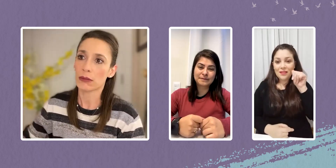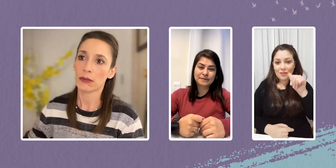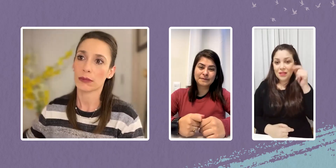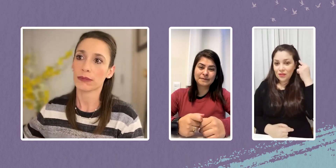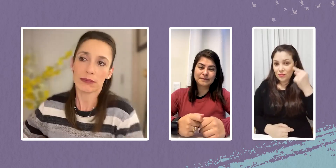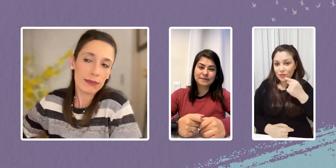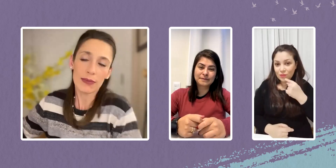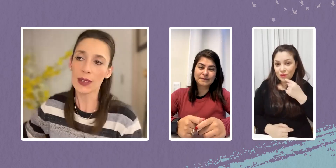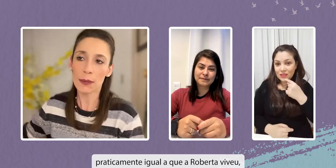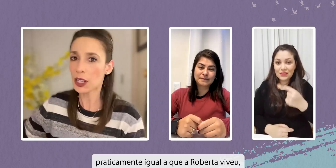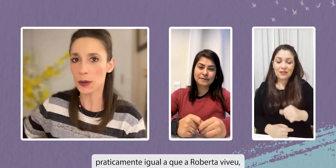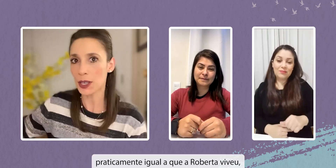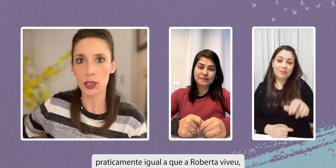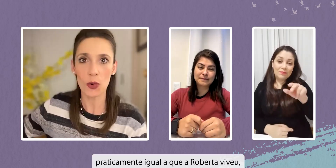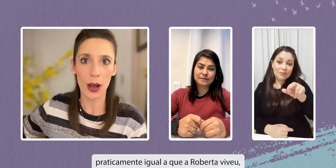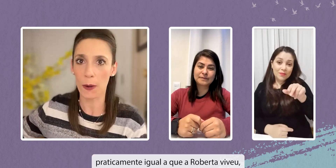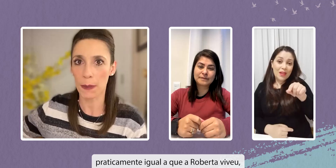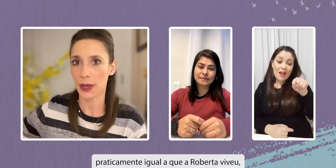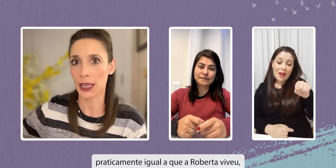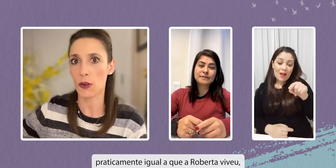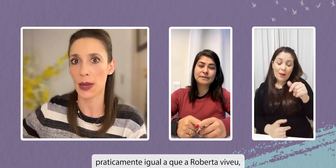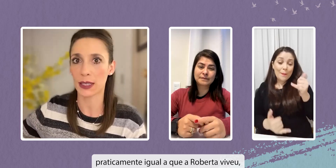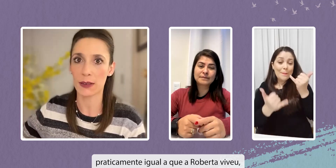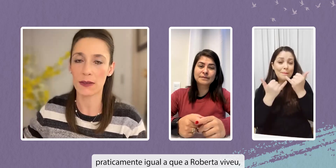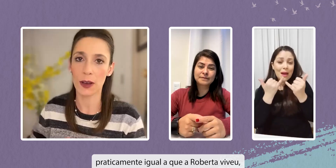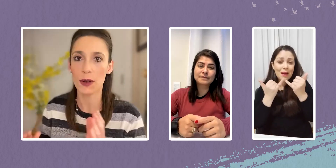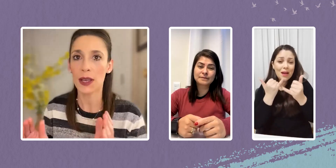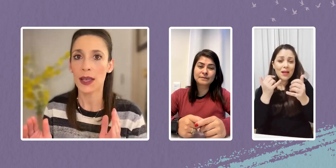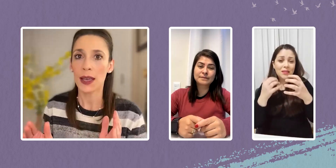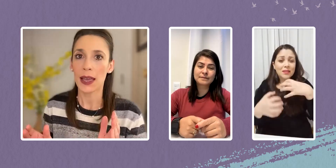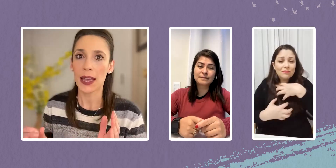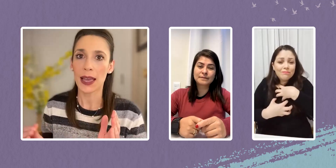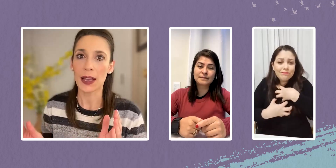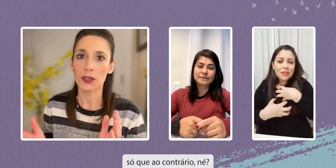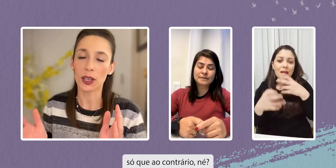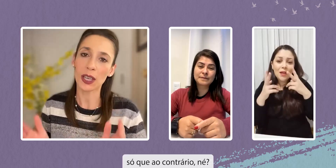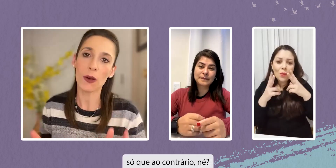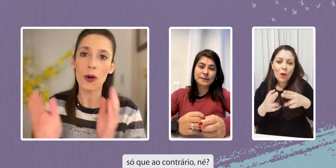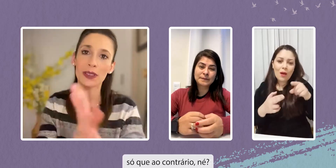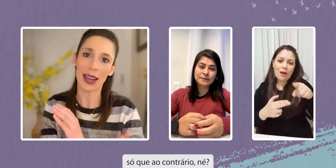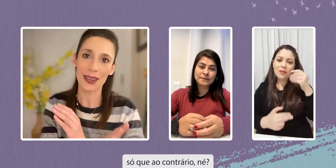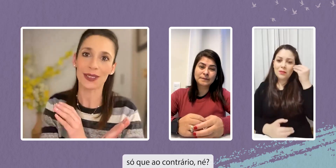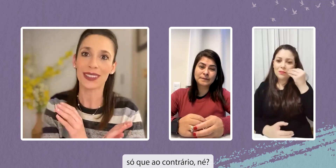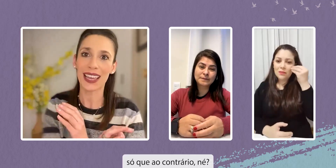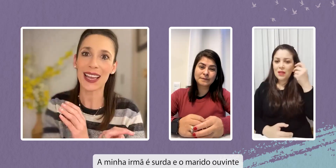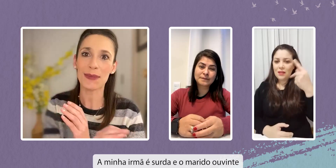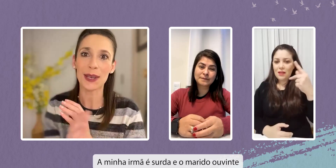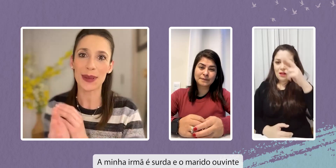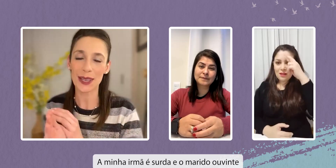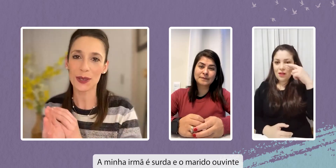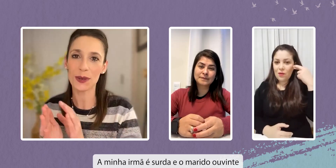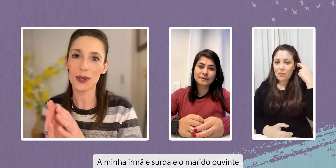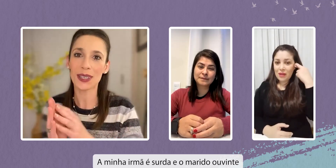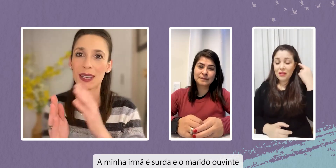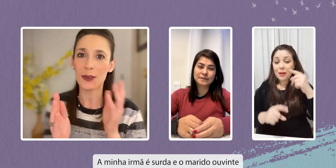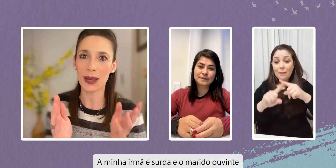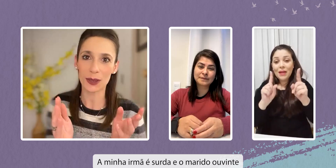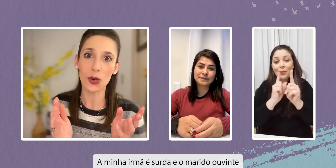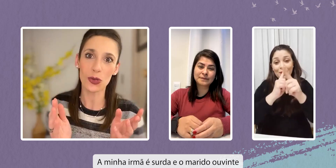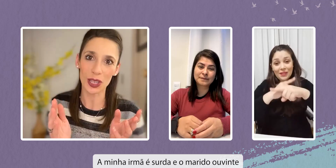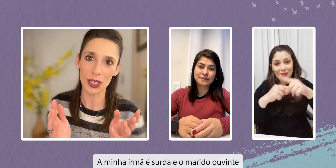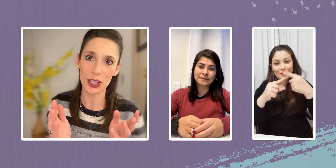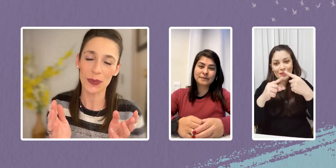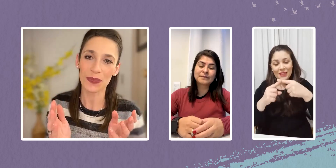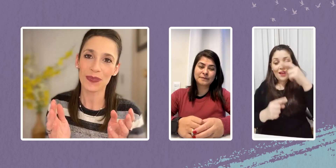situação praticamente igual à que a Roberta viveu, só que é ao contrário, né? A minha irmã é surda e o